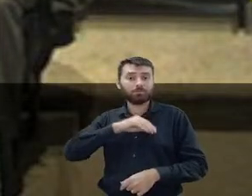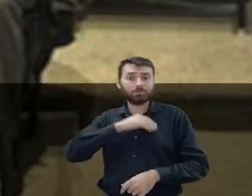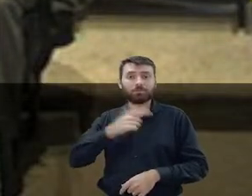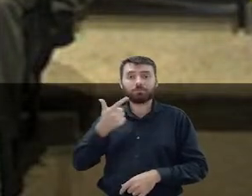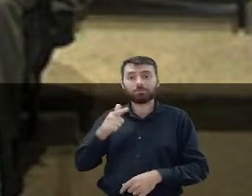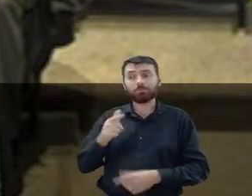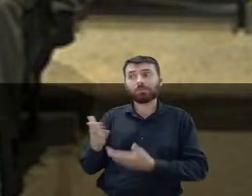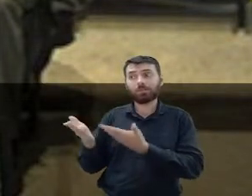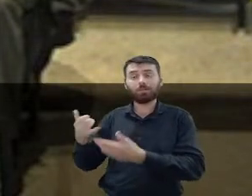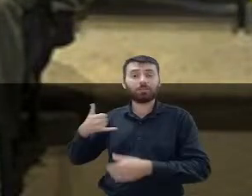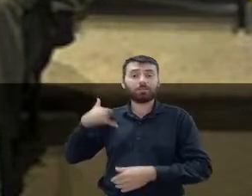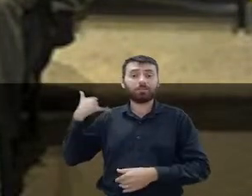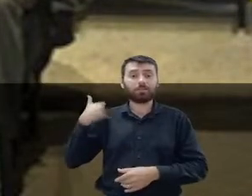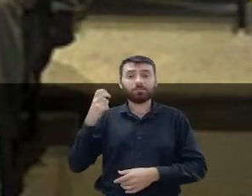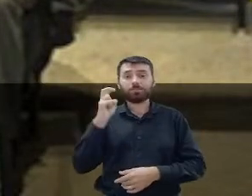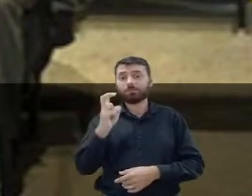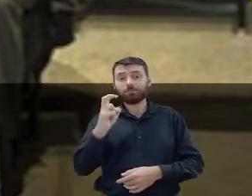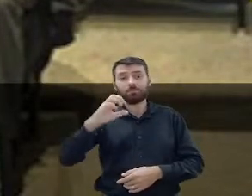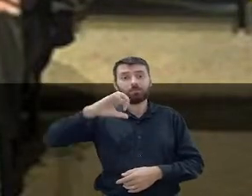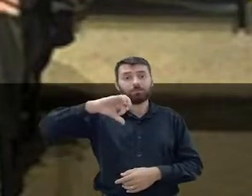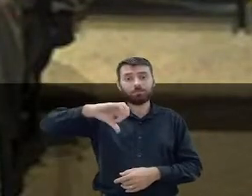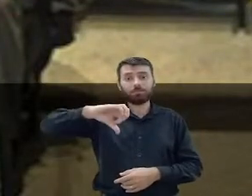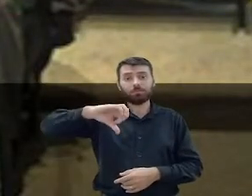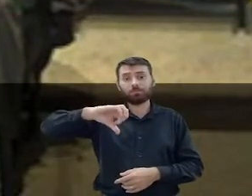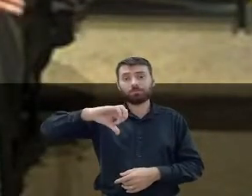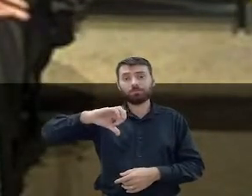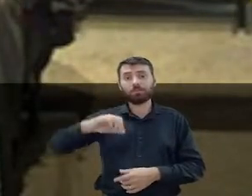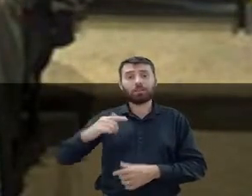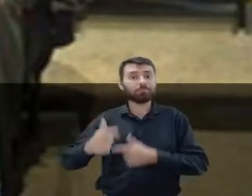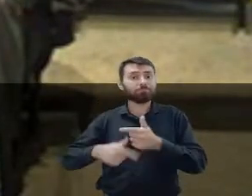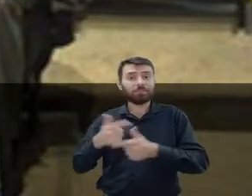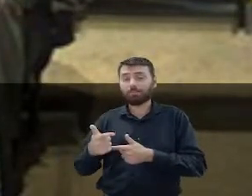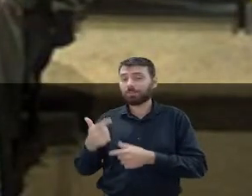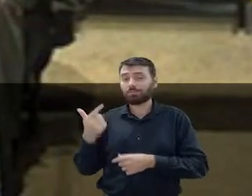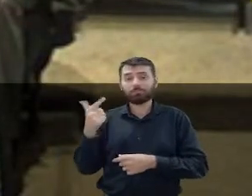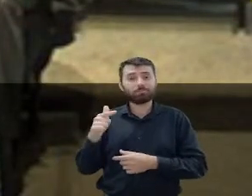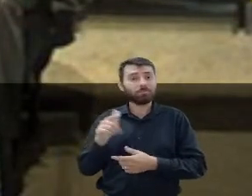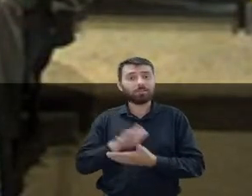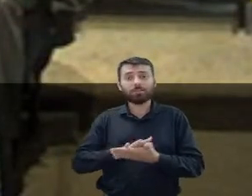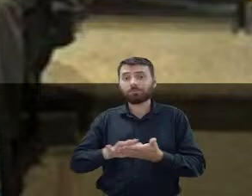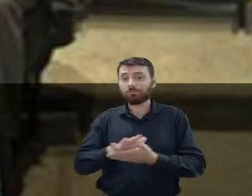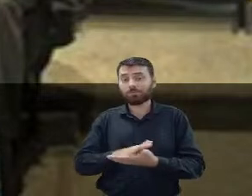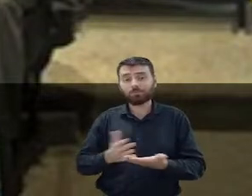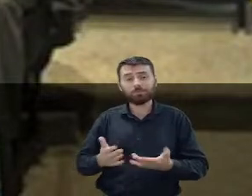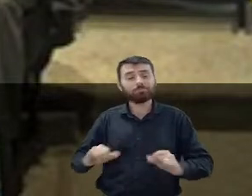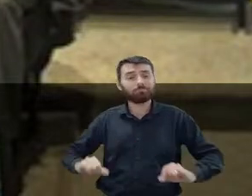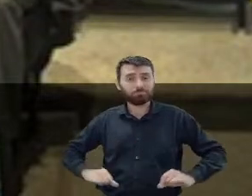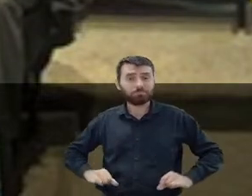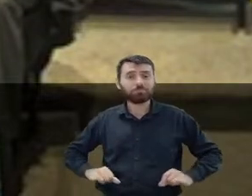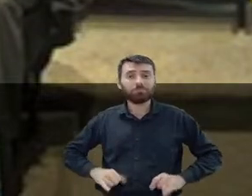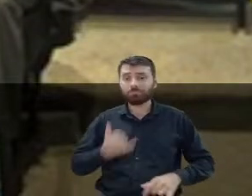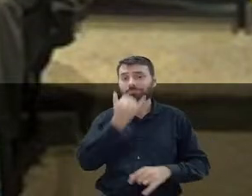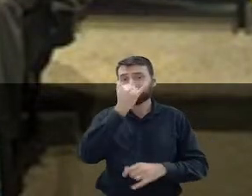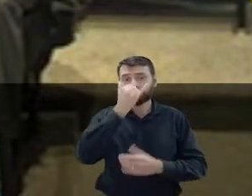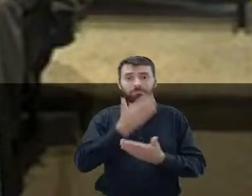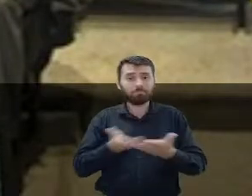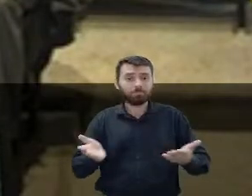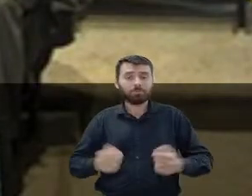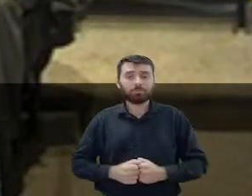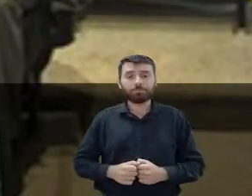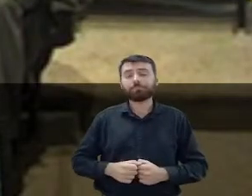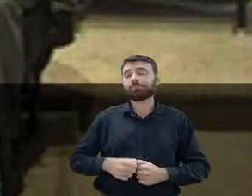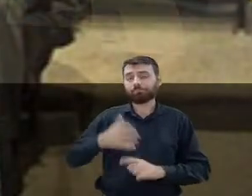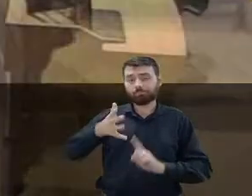59 anos de idade, está condenada à miséria. Excelência, esses são os argumentos que eu trago para Vossas